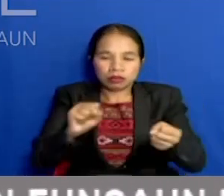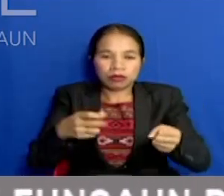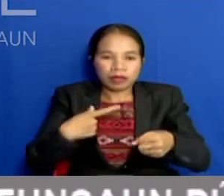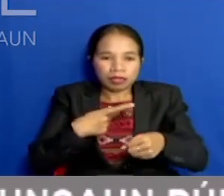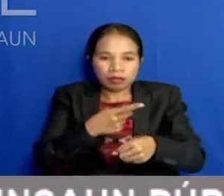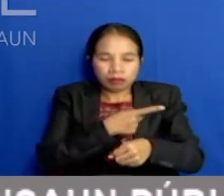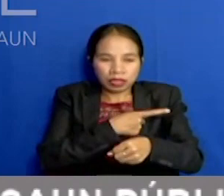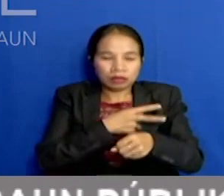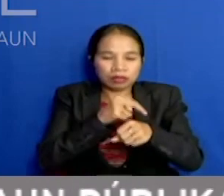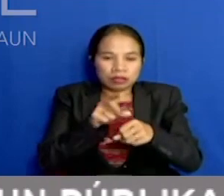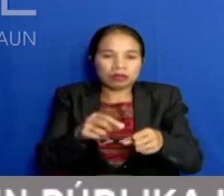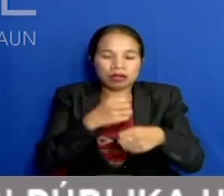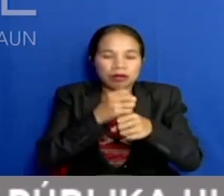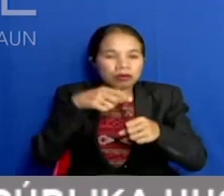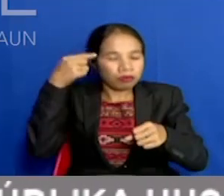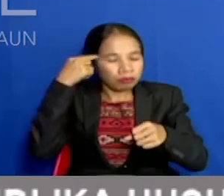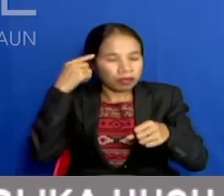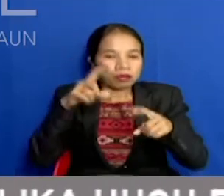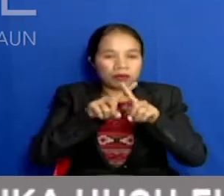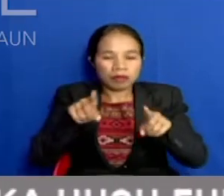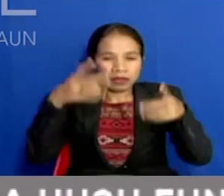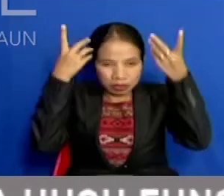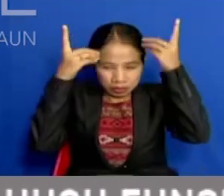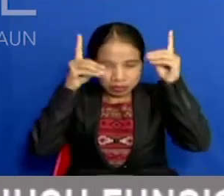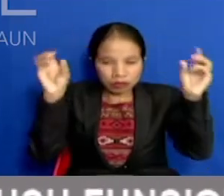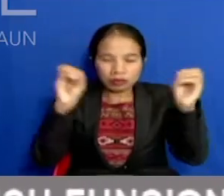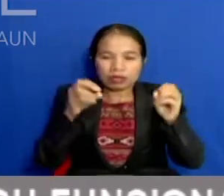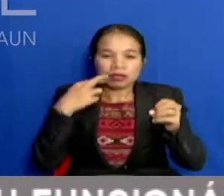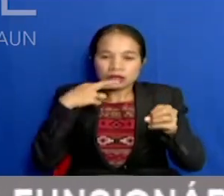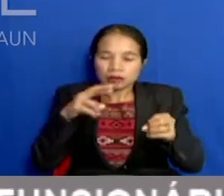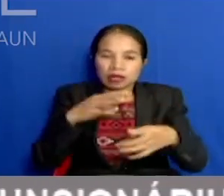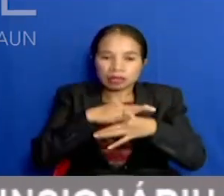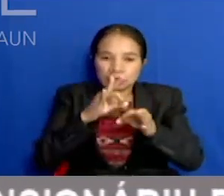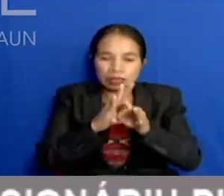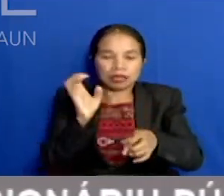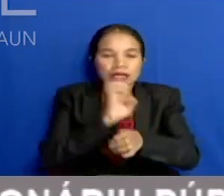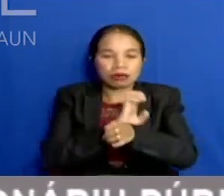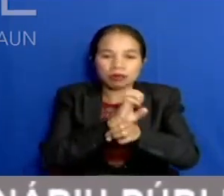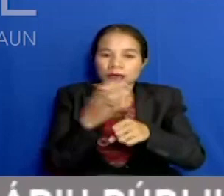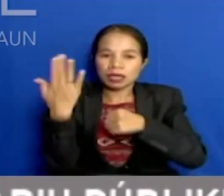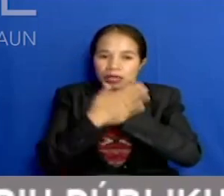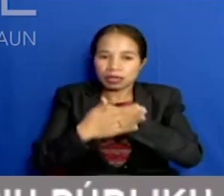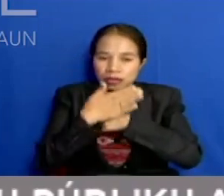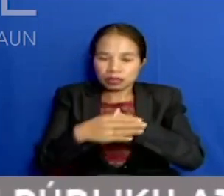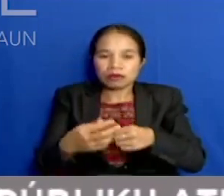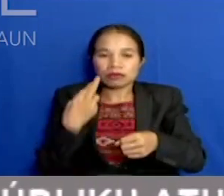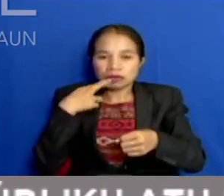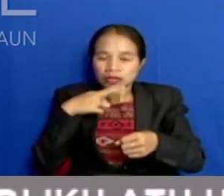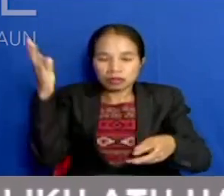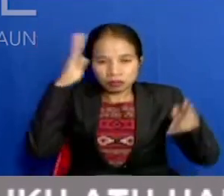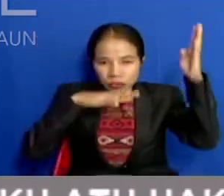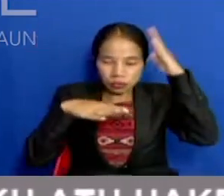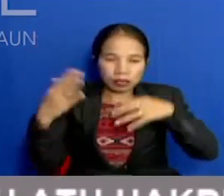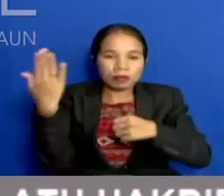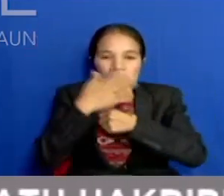no demite governo, mas bem decisão né, lá ou solução a tu radia a economia nação, não resolve a situação